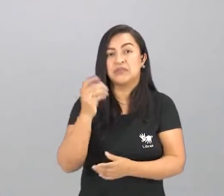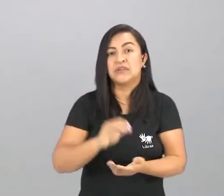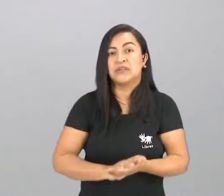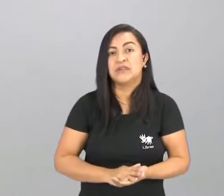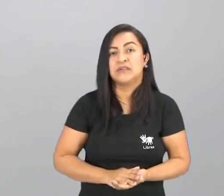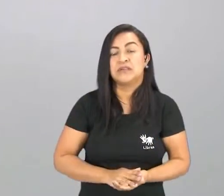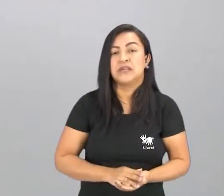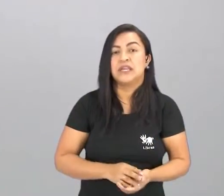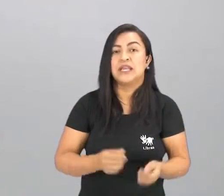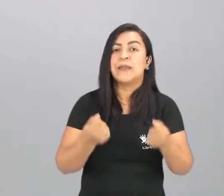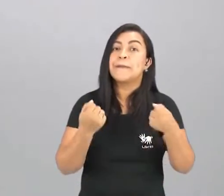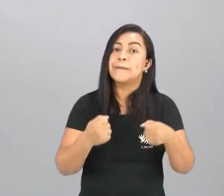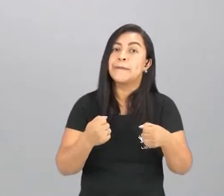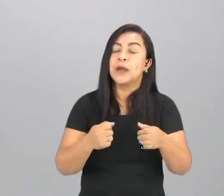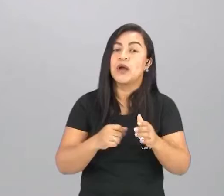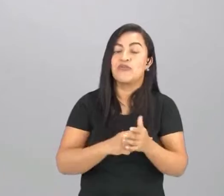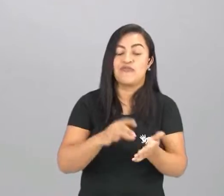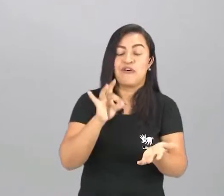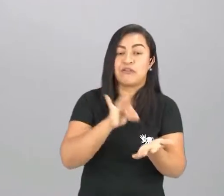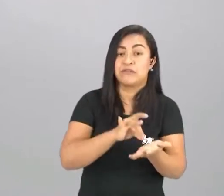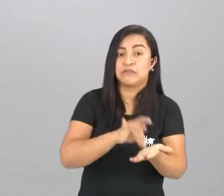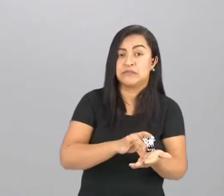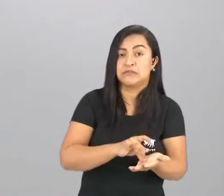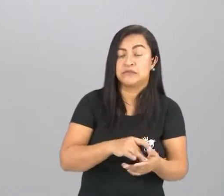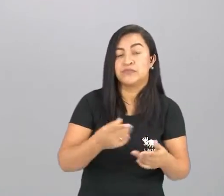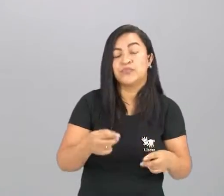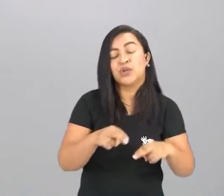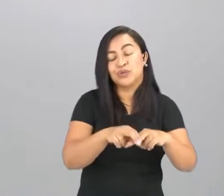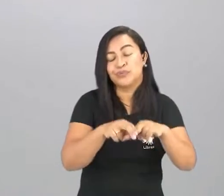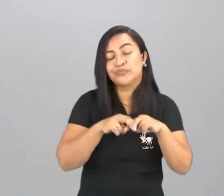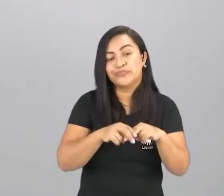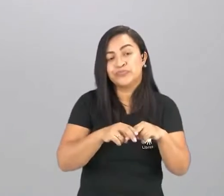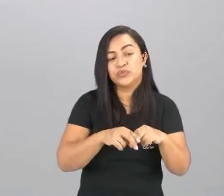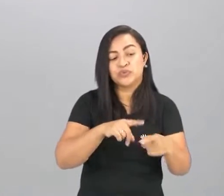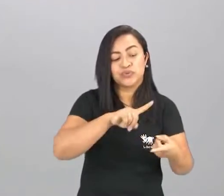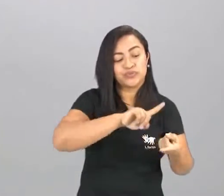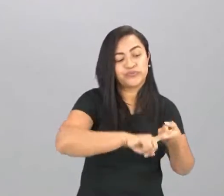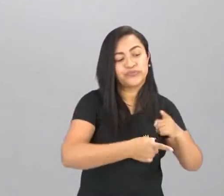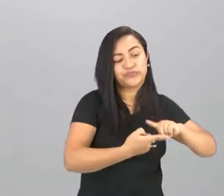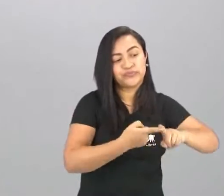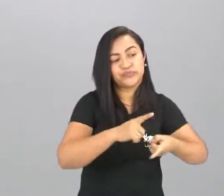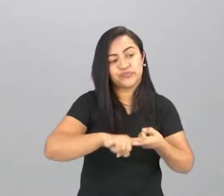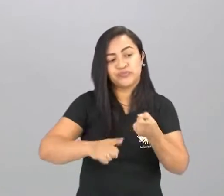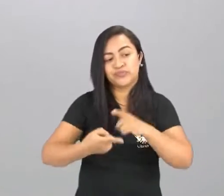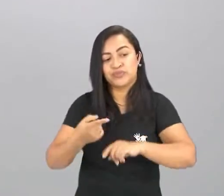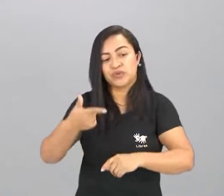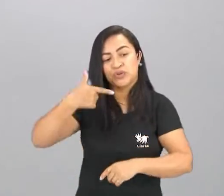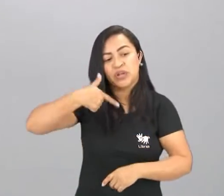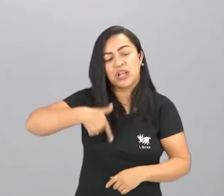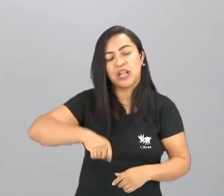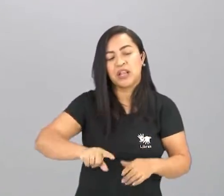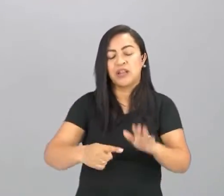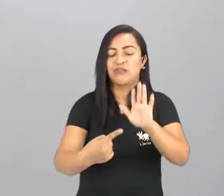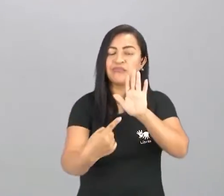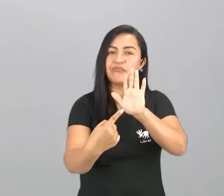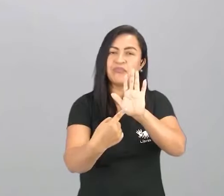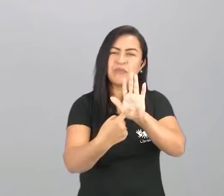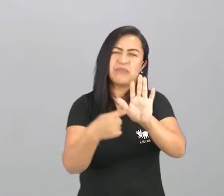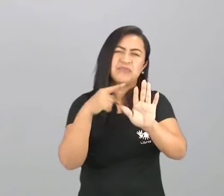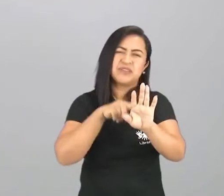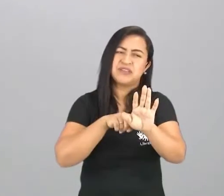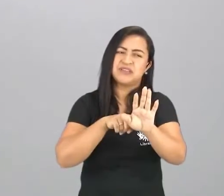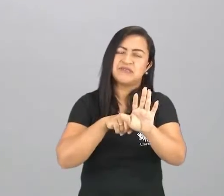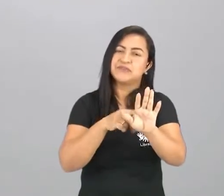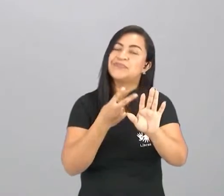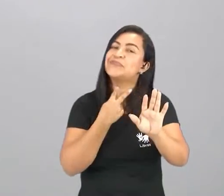a verdade. Por isso, o uso de figuras de linguagem como metáfora e tudo isso, ele não é encaixado aqui dentro